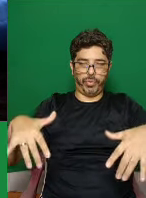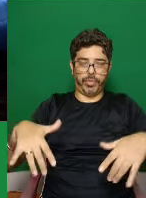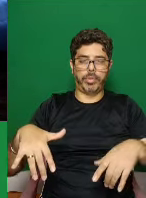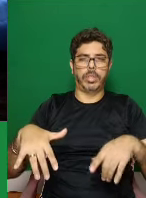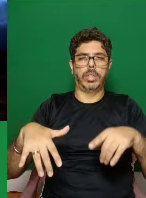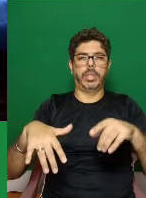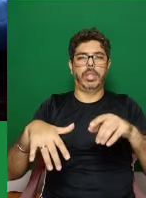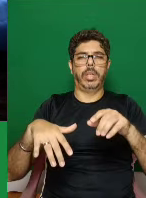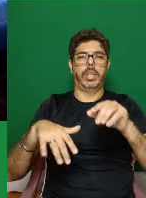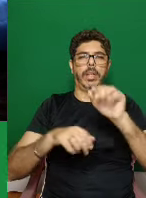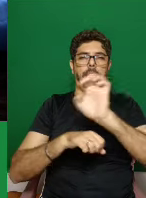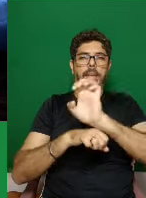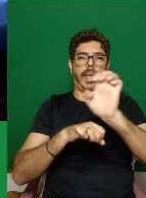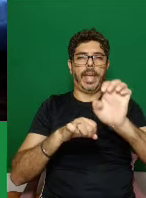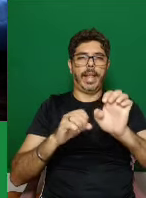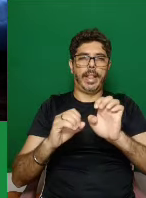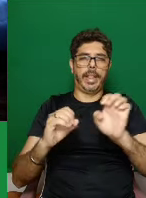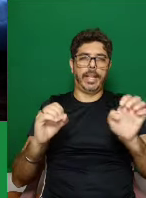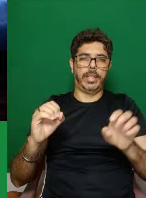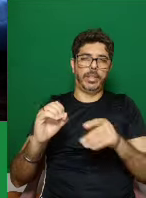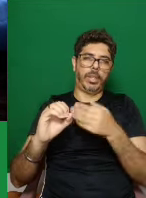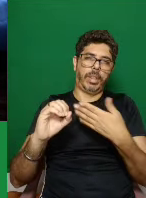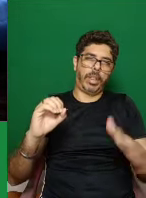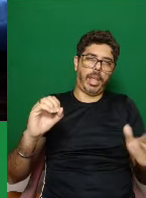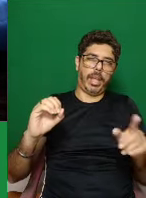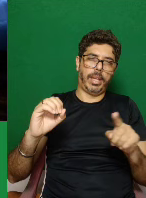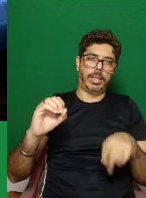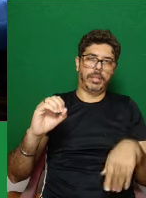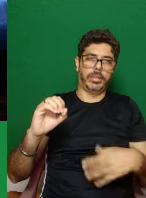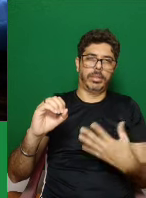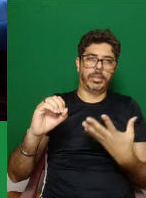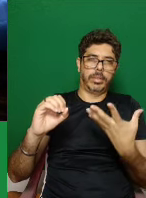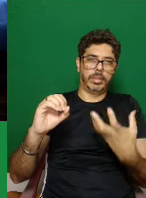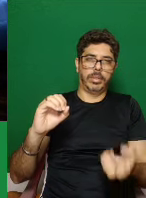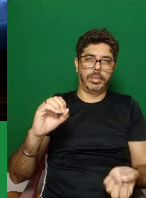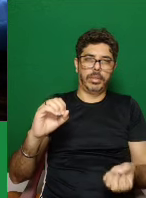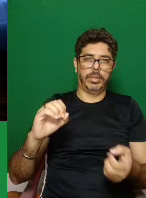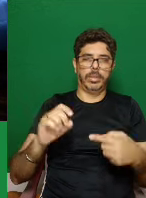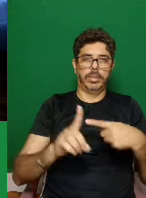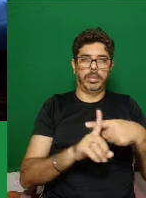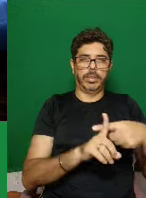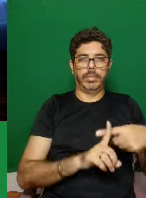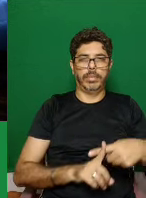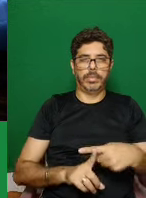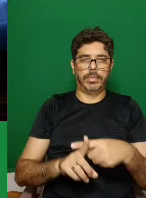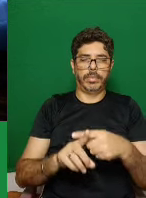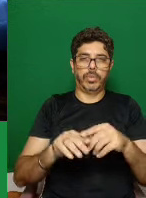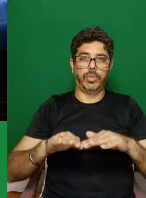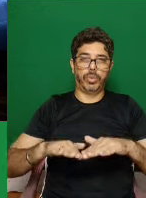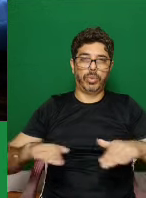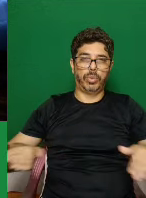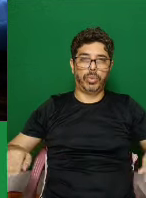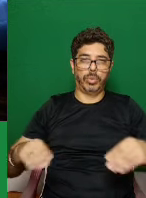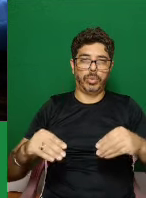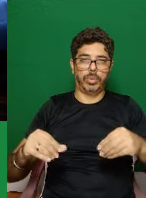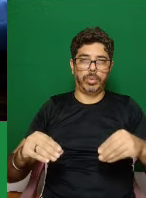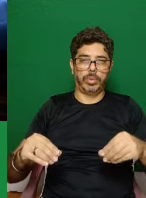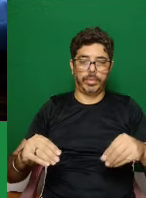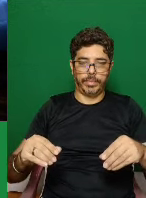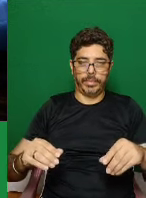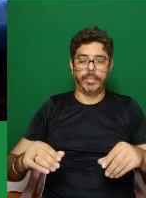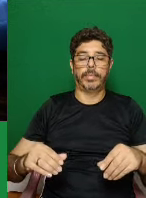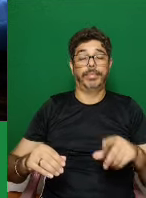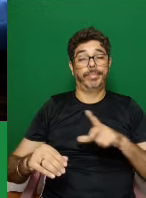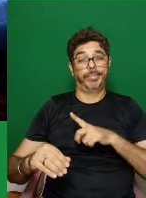da parte inferior da nuvem e são atraídos pelas cargas positivas induzidas no solo. À medida que o líder escalonado com